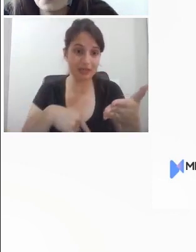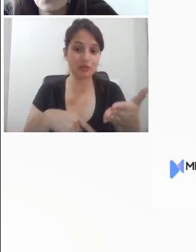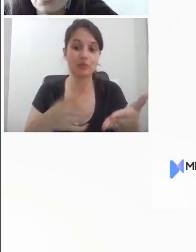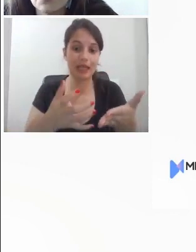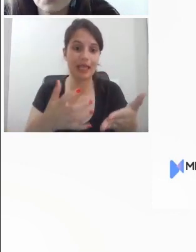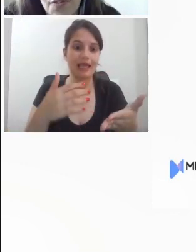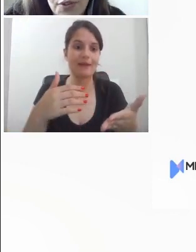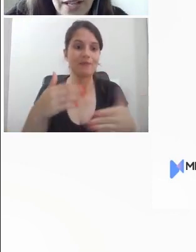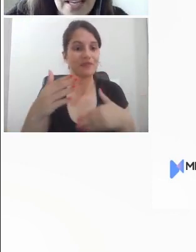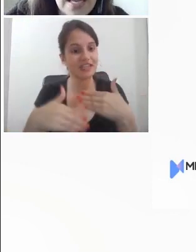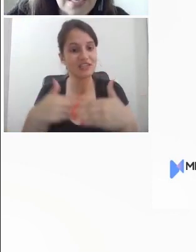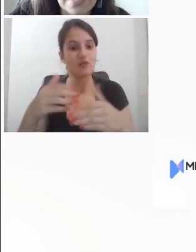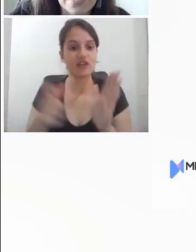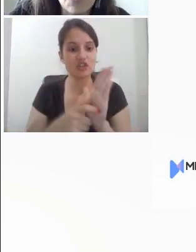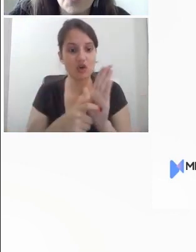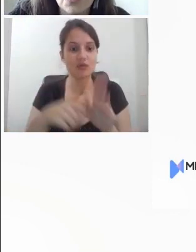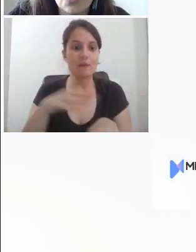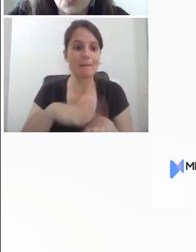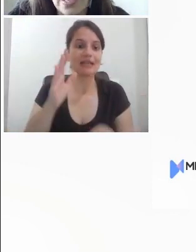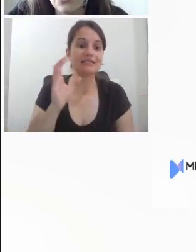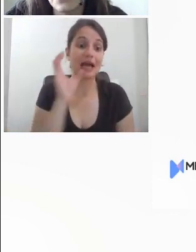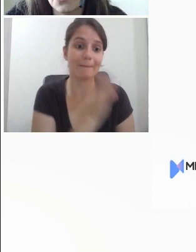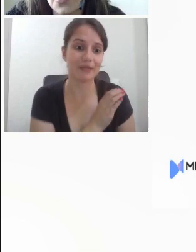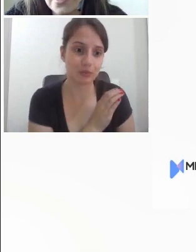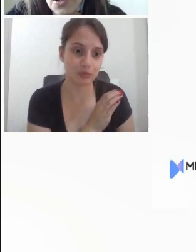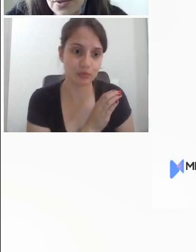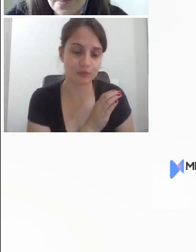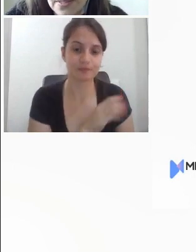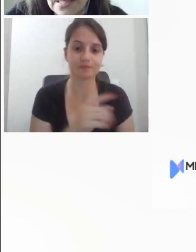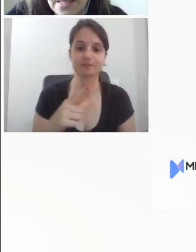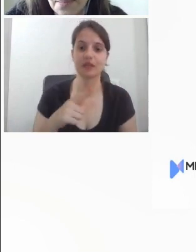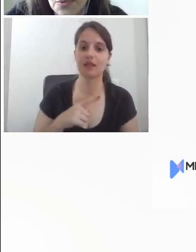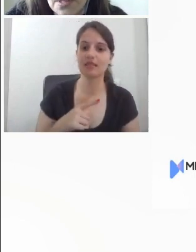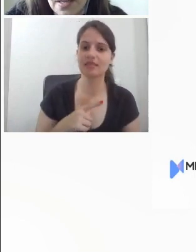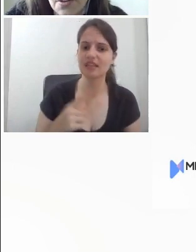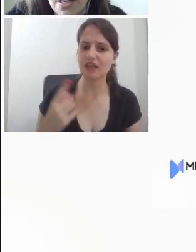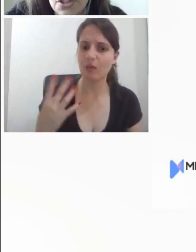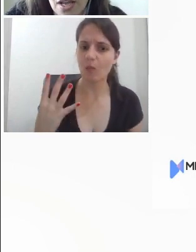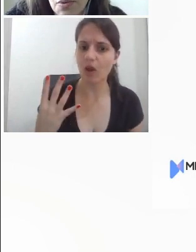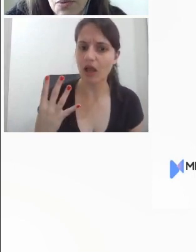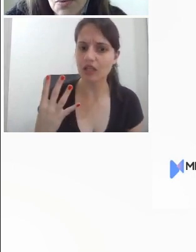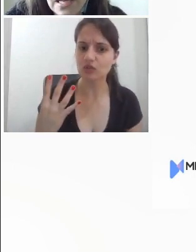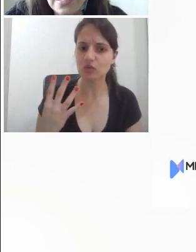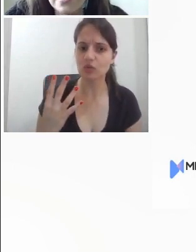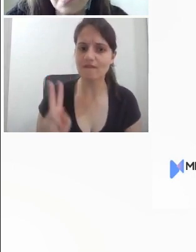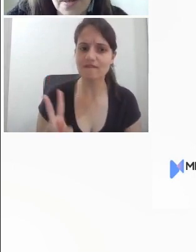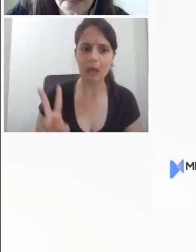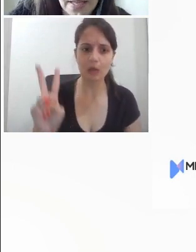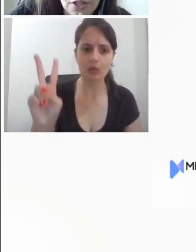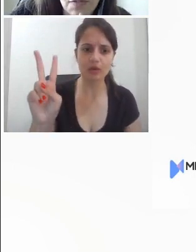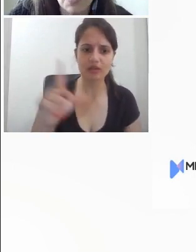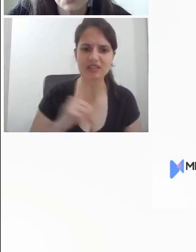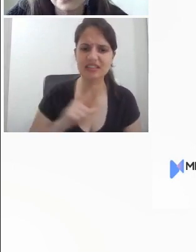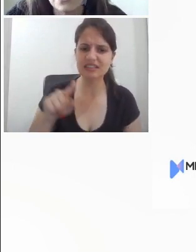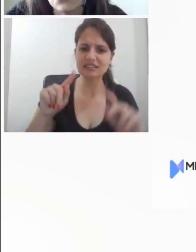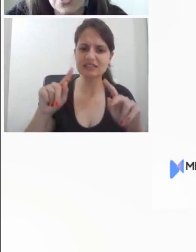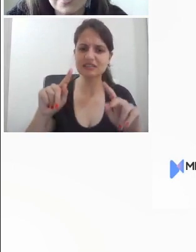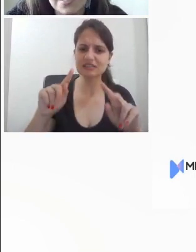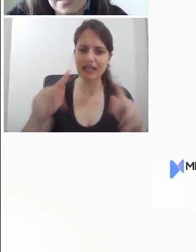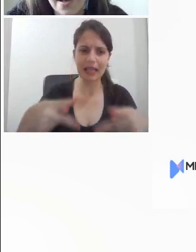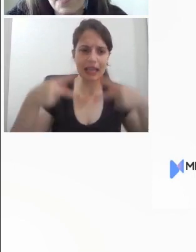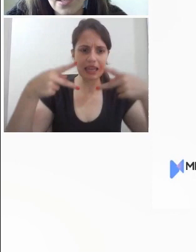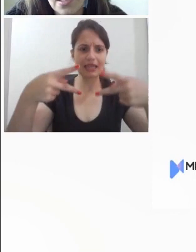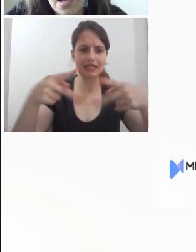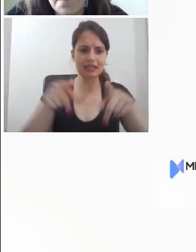desenvolvimento ágil de software né Ele é composto de quatro valores e 12 princípios aqui eu deixei o o link também para quem tiver curiosidade